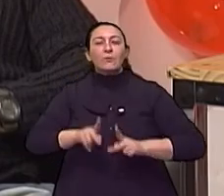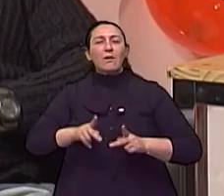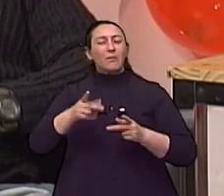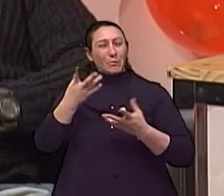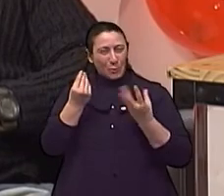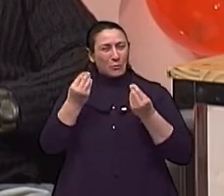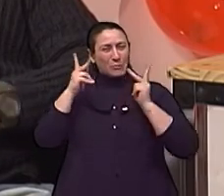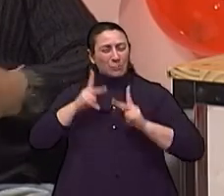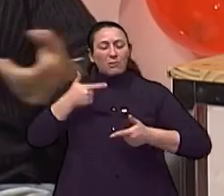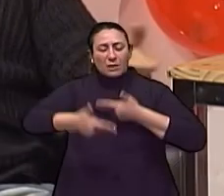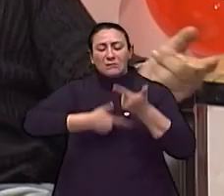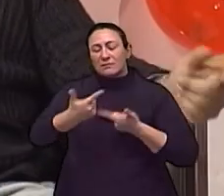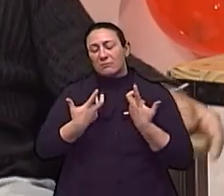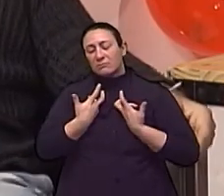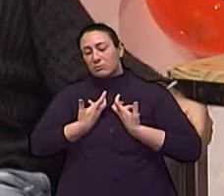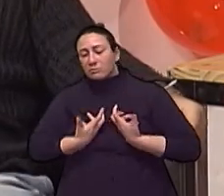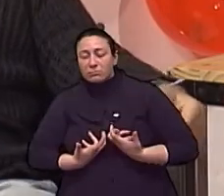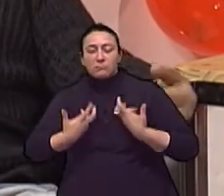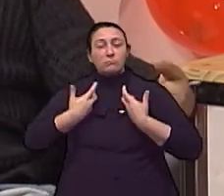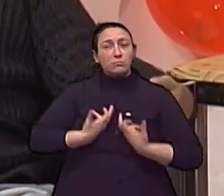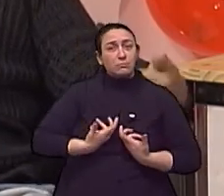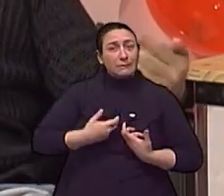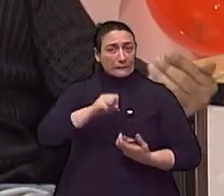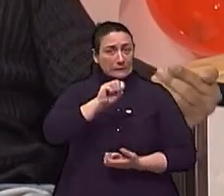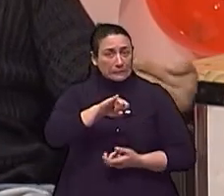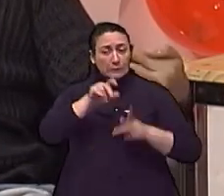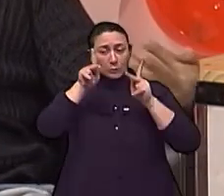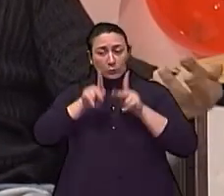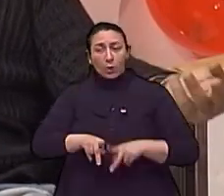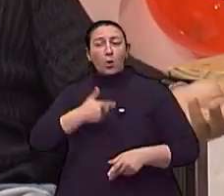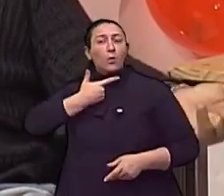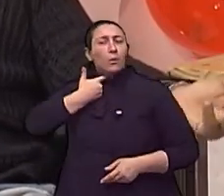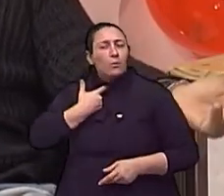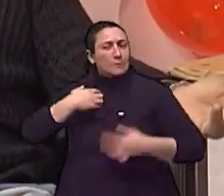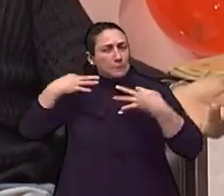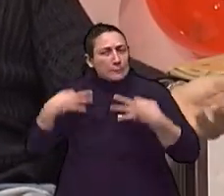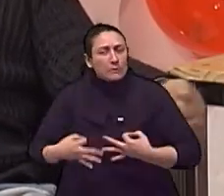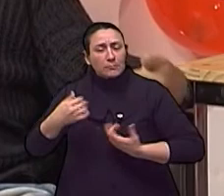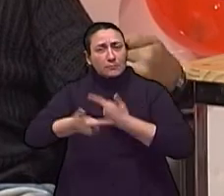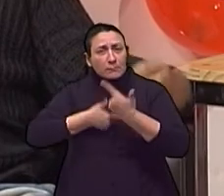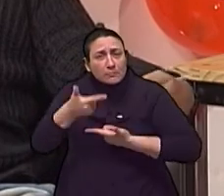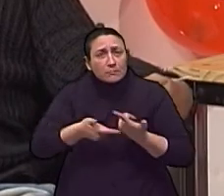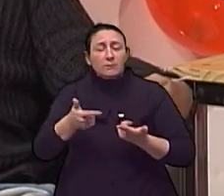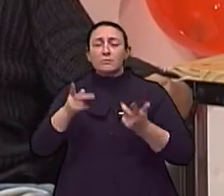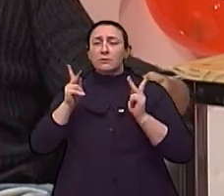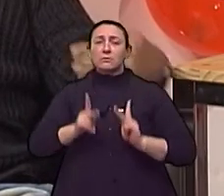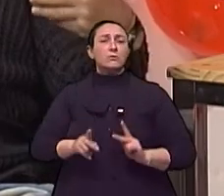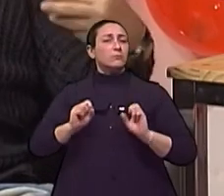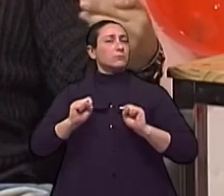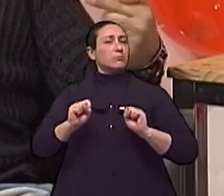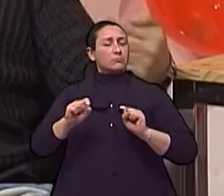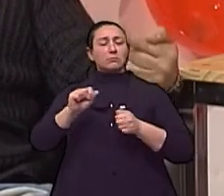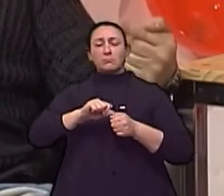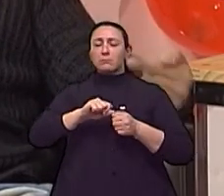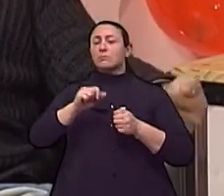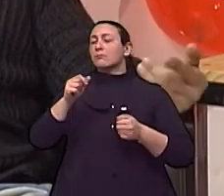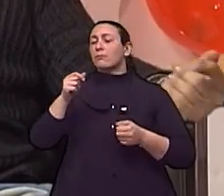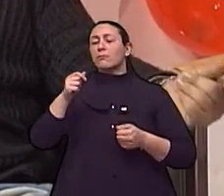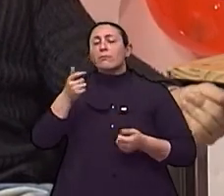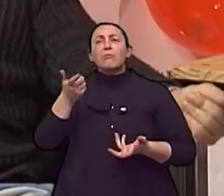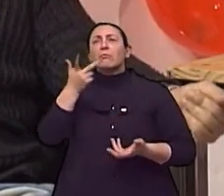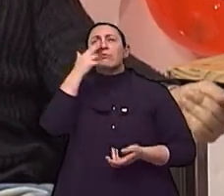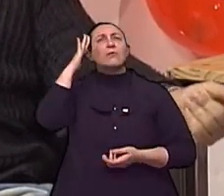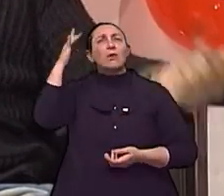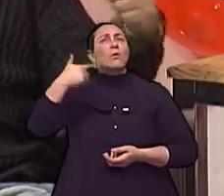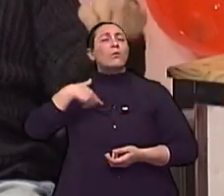embrutecedor claro né bom esse é o momento em que as pessoas não todas infelizmente podem pensar bom que que eu nunca